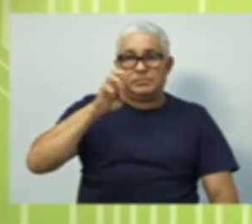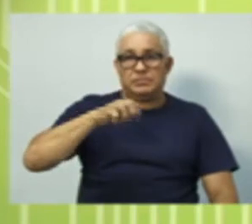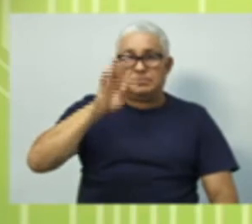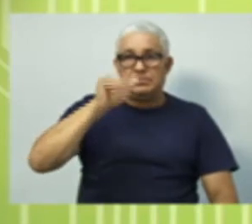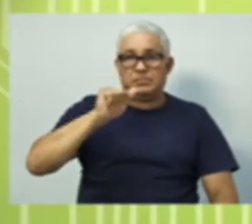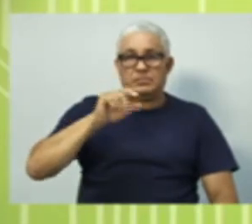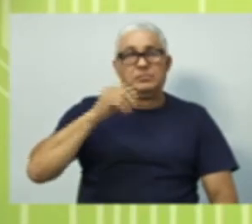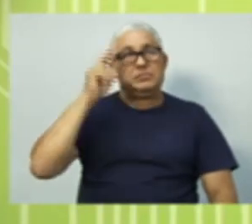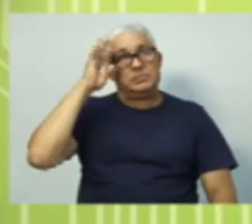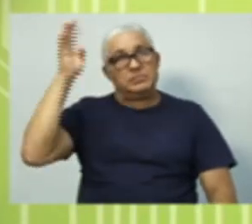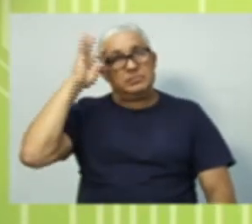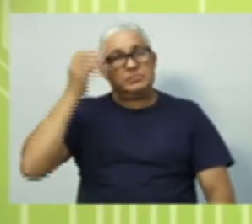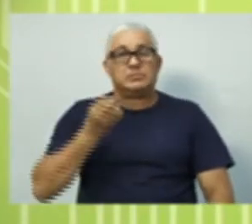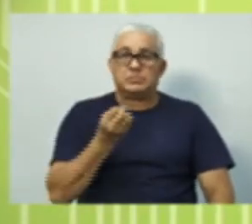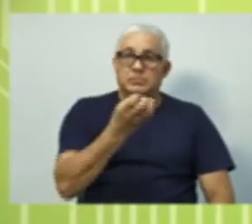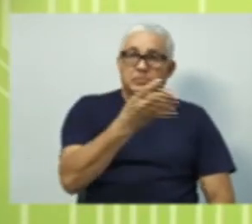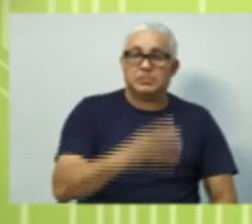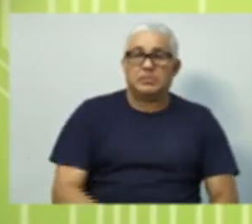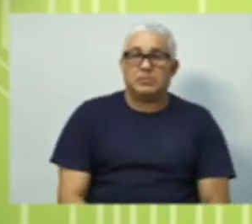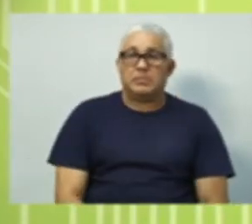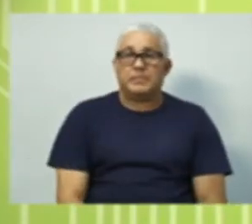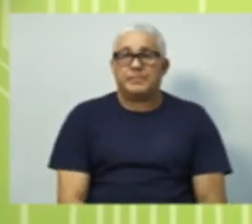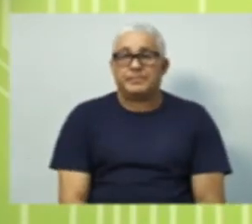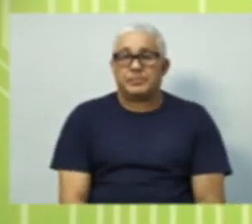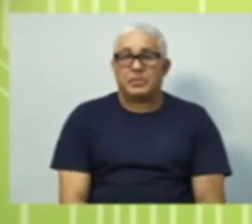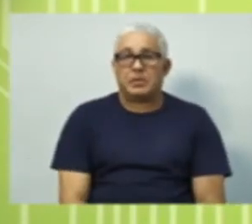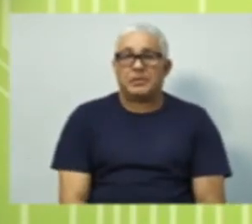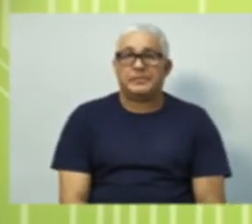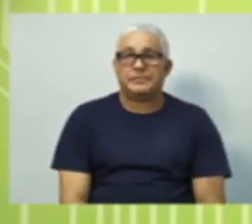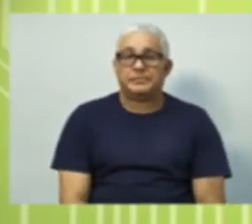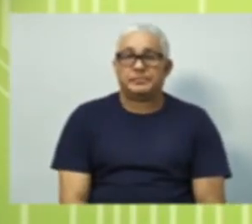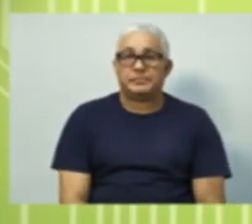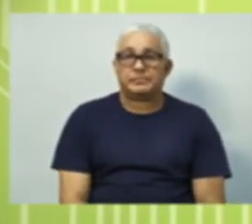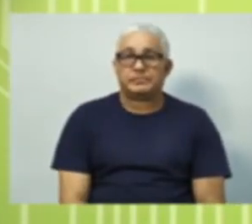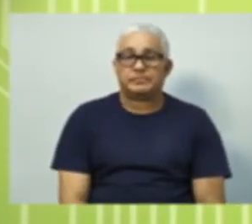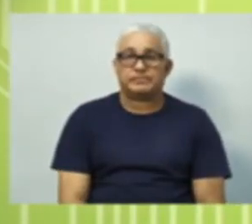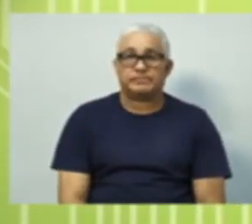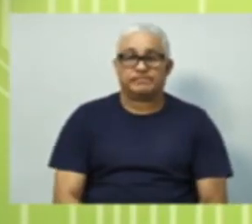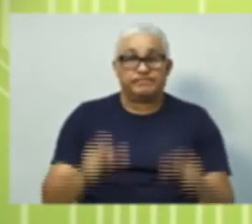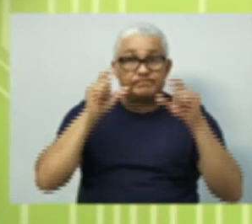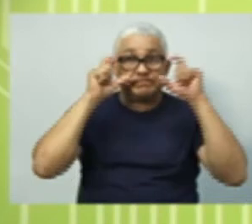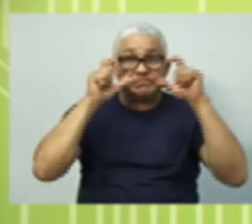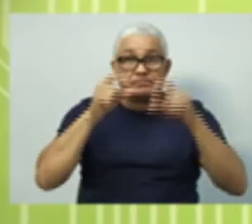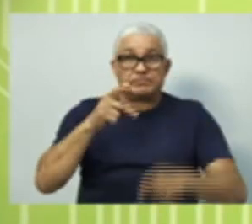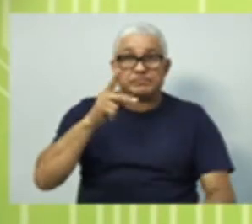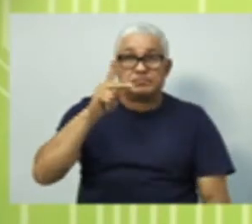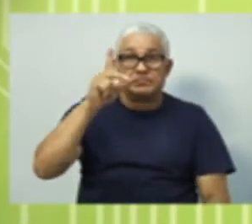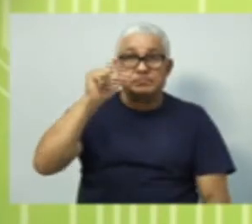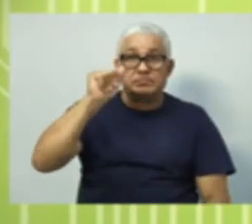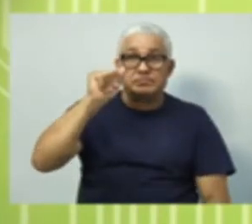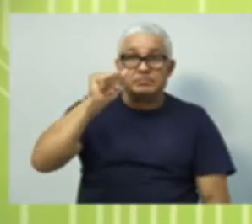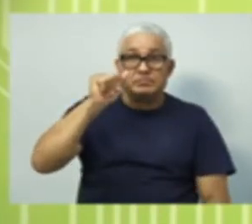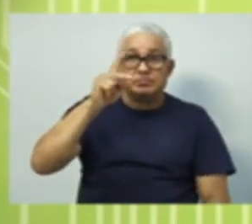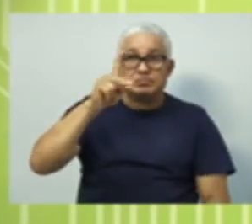você busca um caminho para que você possa atingir um objetivo, né? E